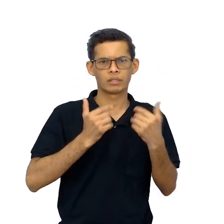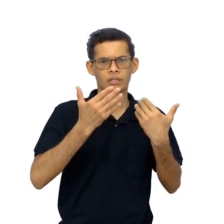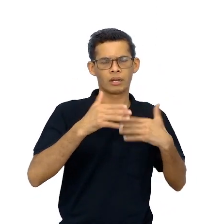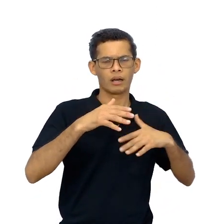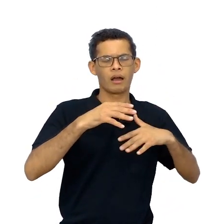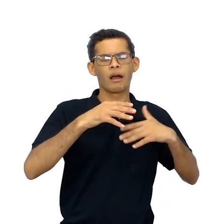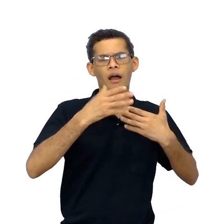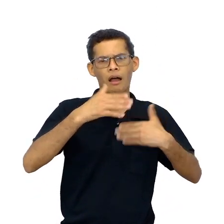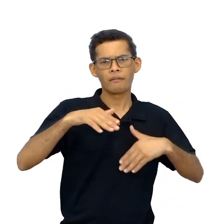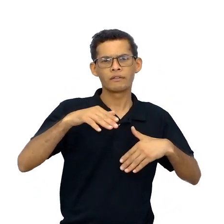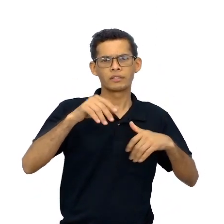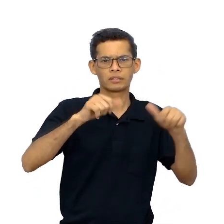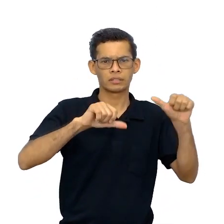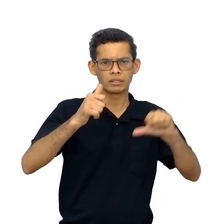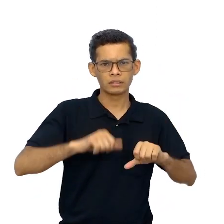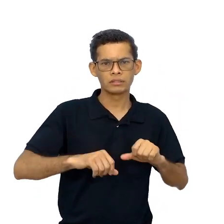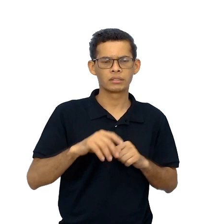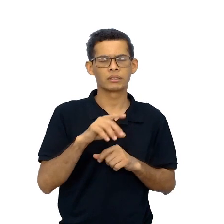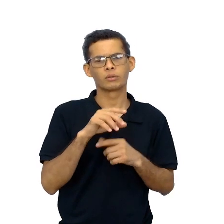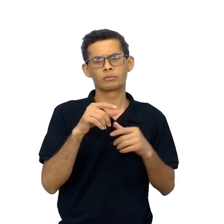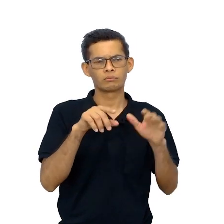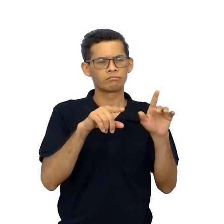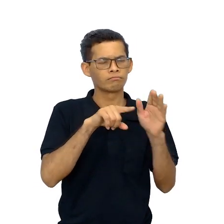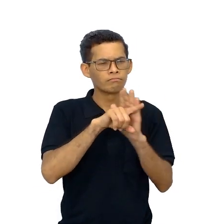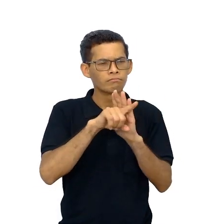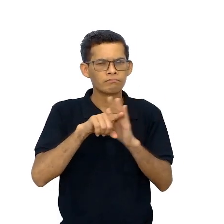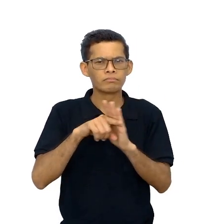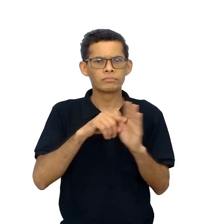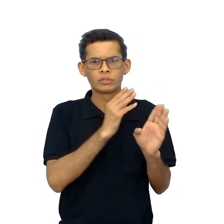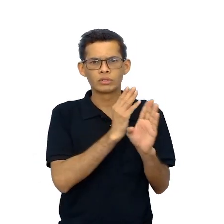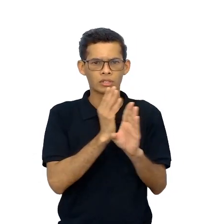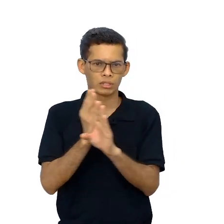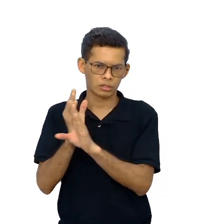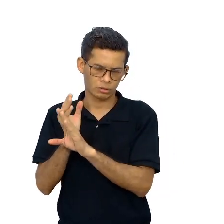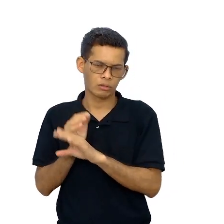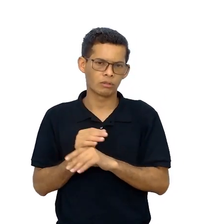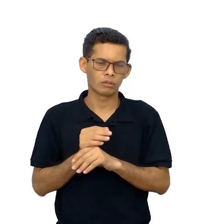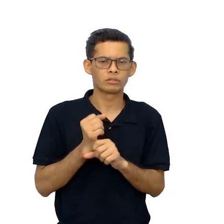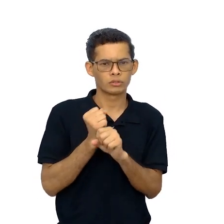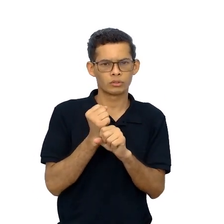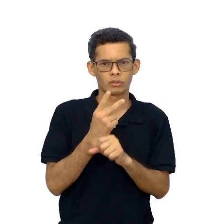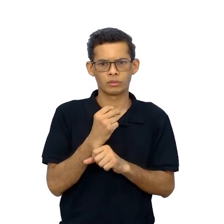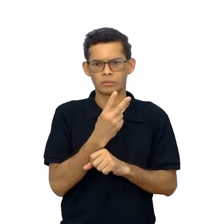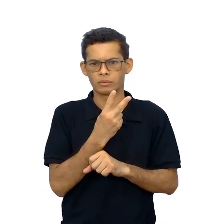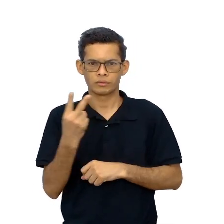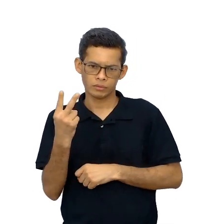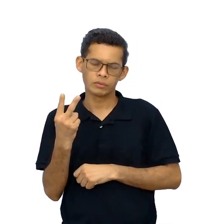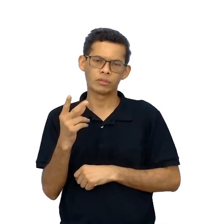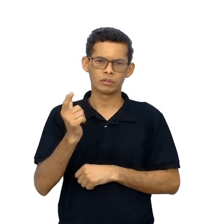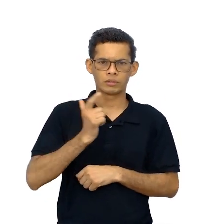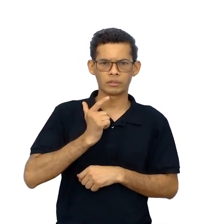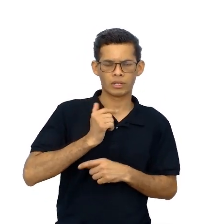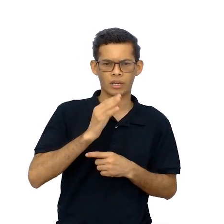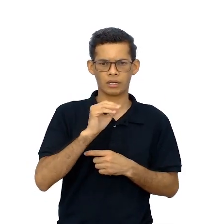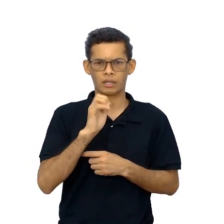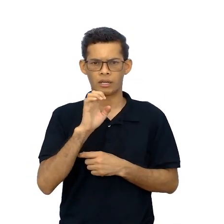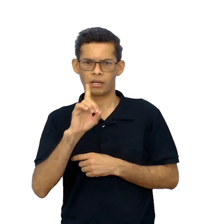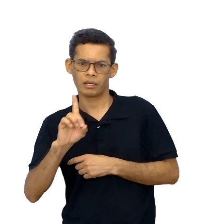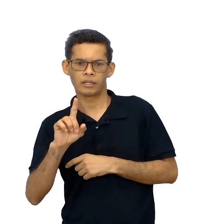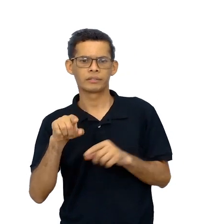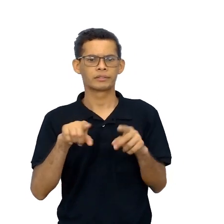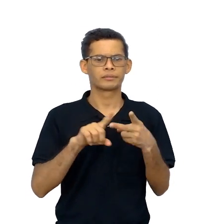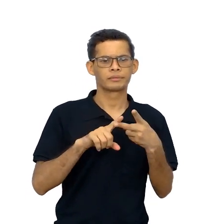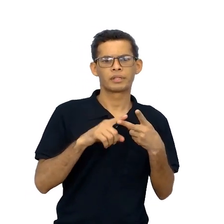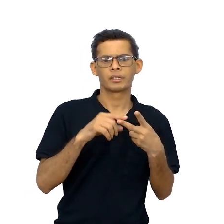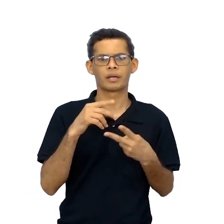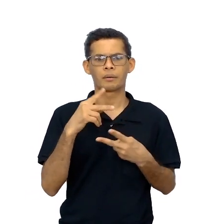de 2022, aonde ela está, os resultados dentro do CAED. Nós temos a AP1, onde ela está, onde ela